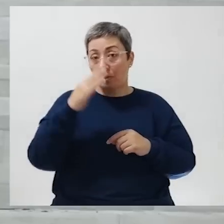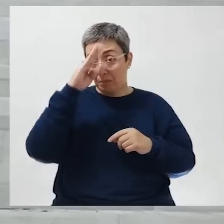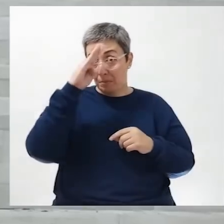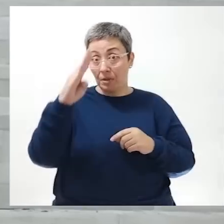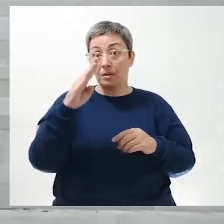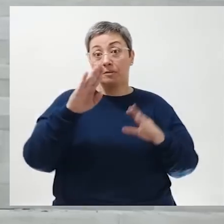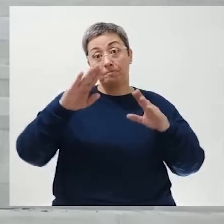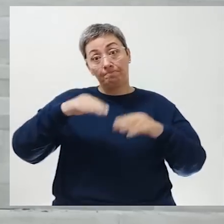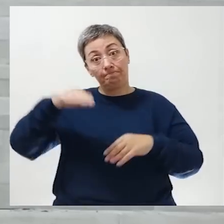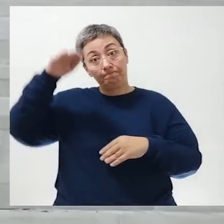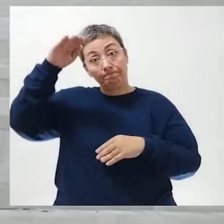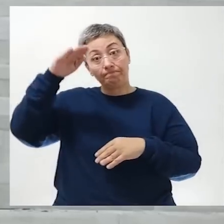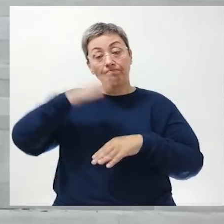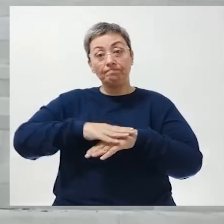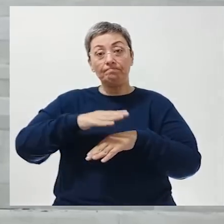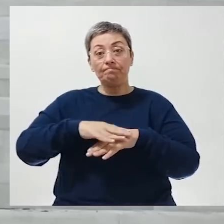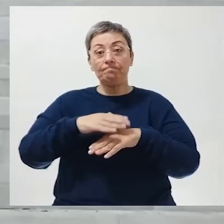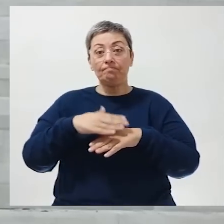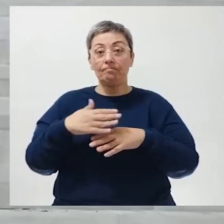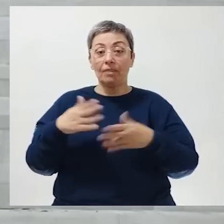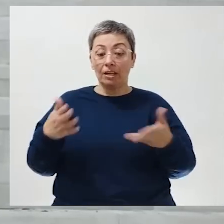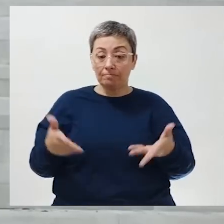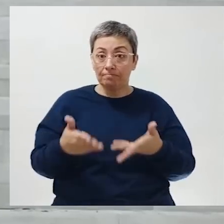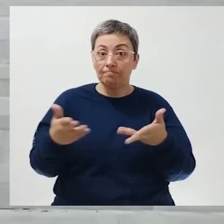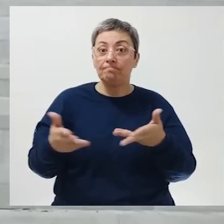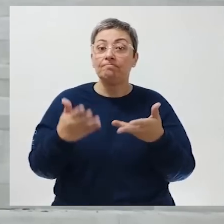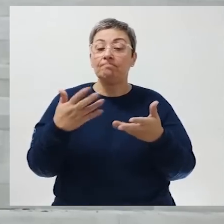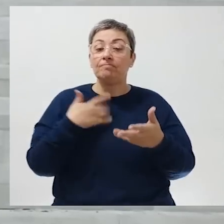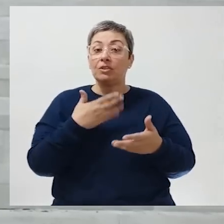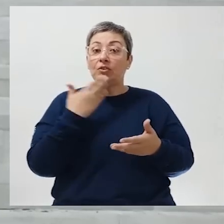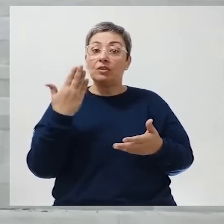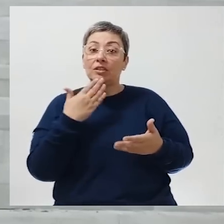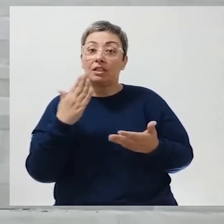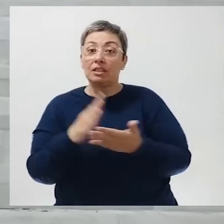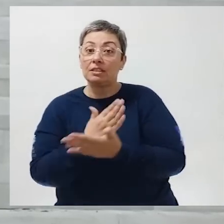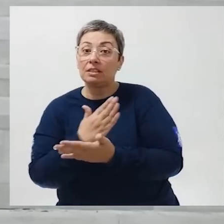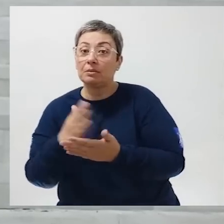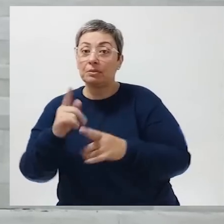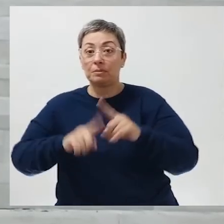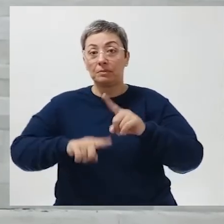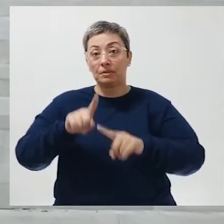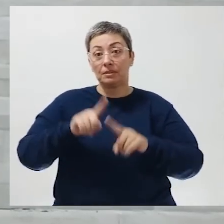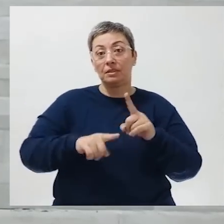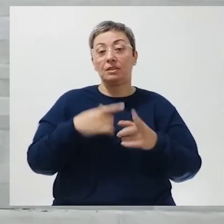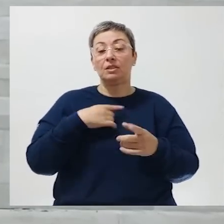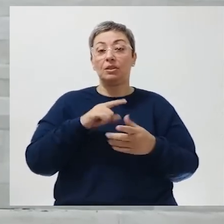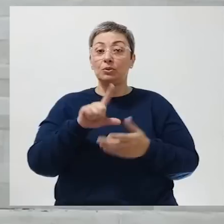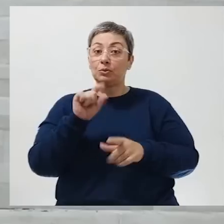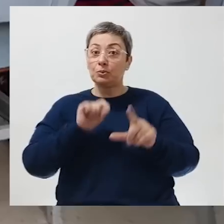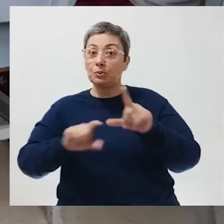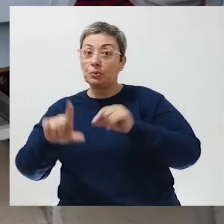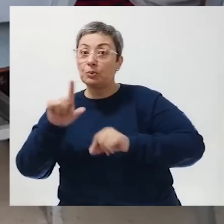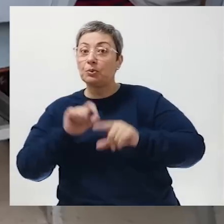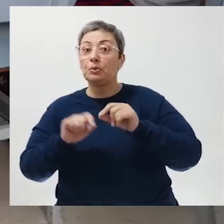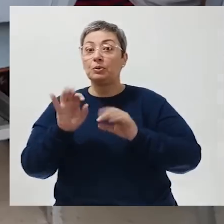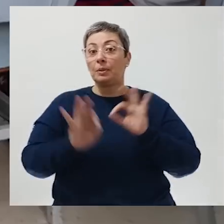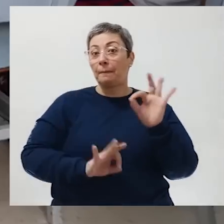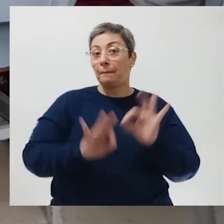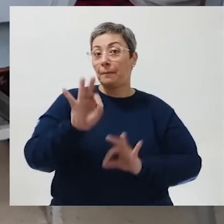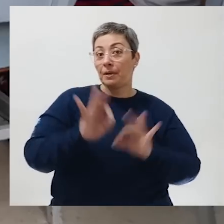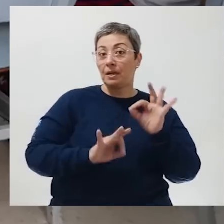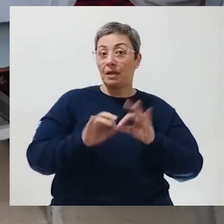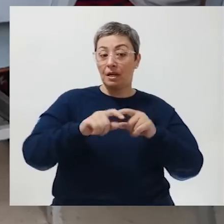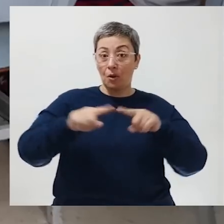principais papéis do adulto é facilitar esse processo, separando os materiais, selecionando,